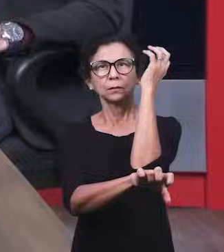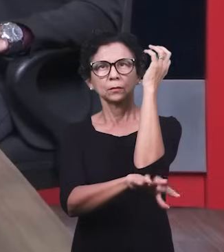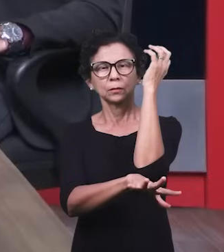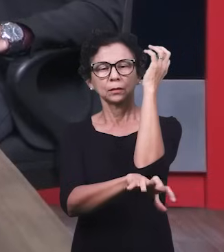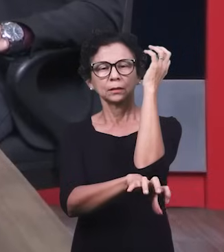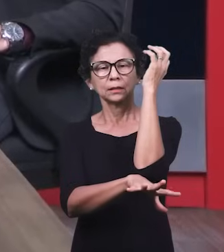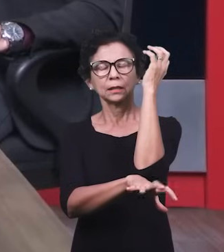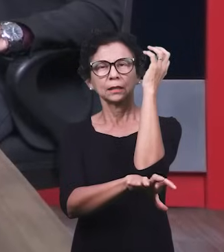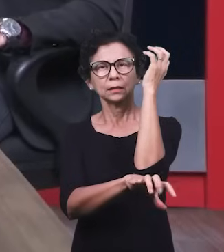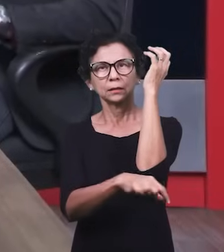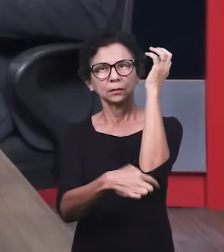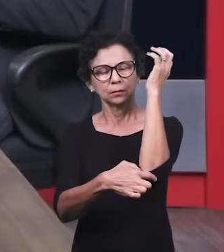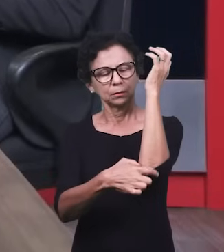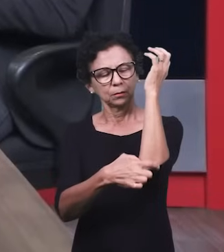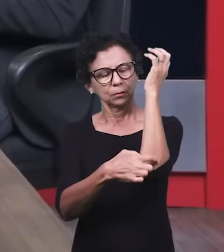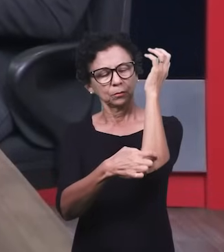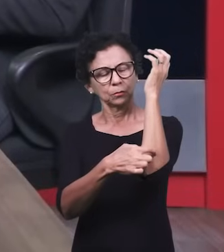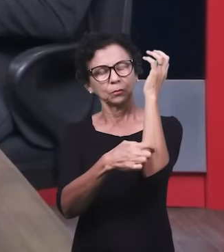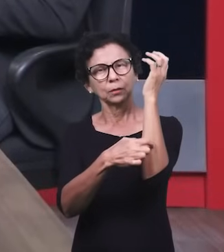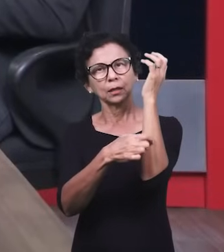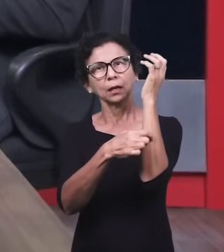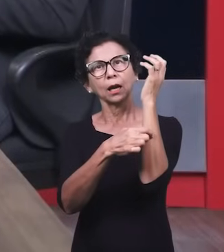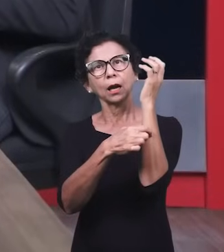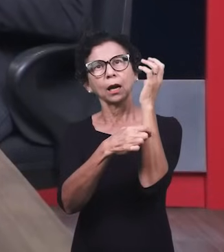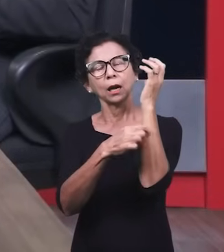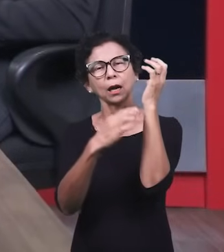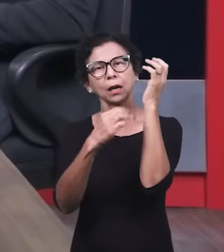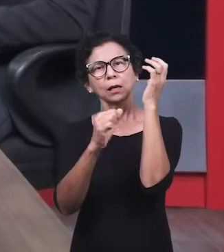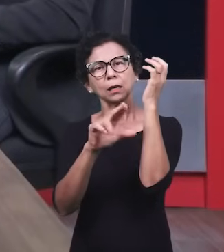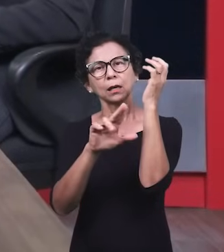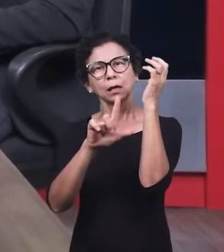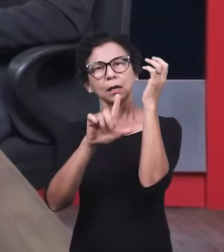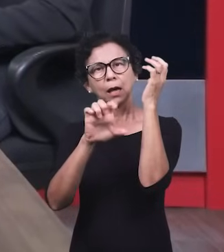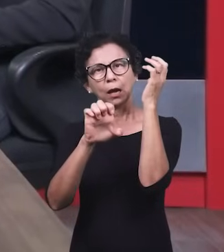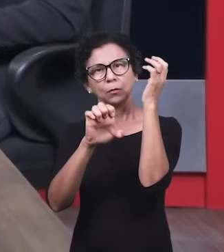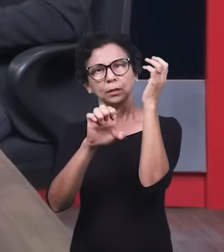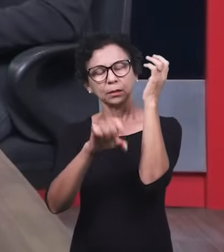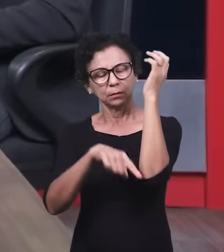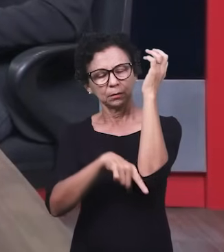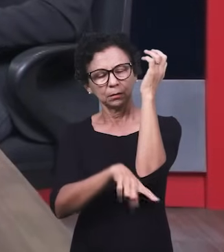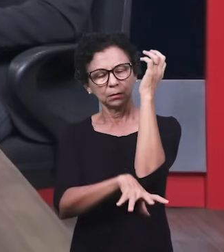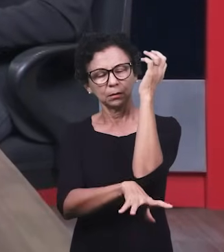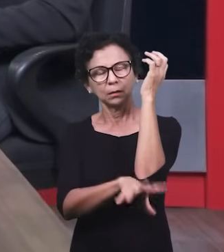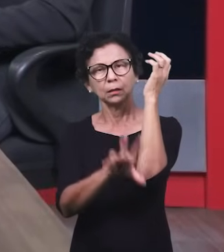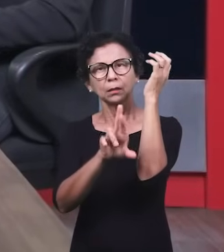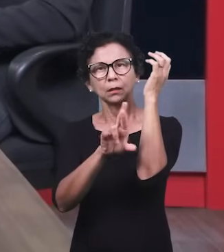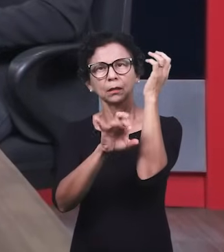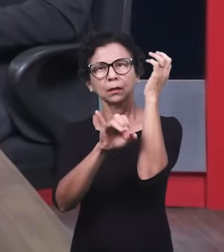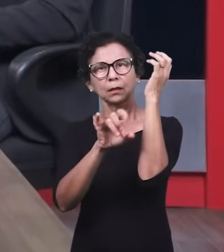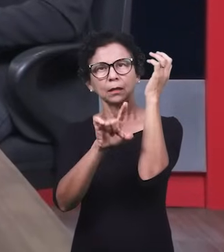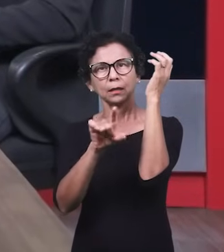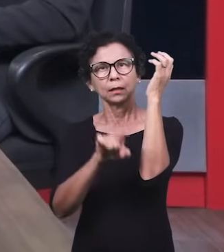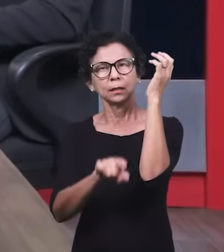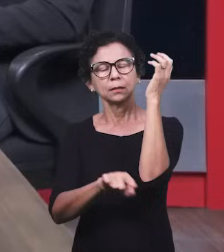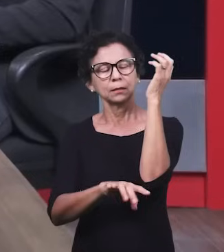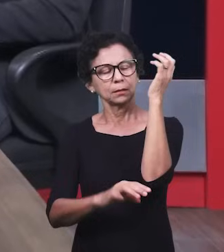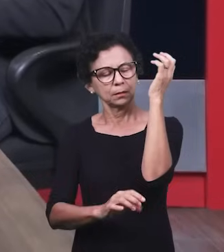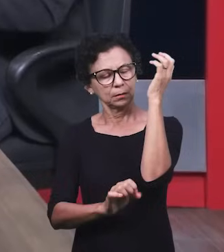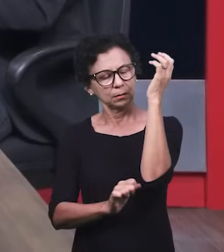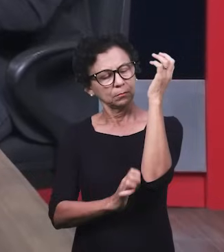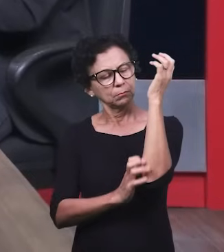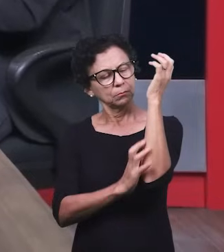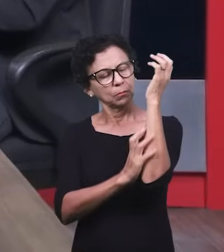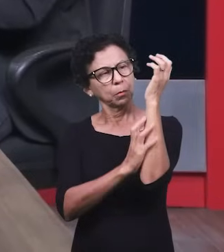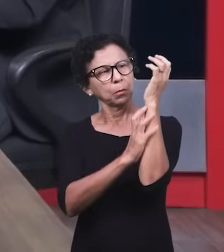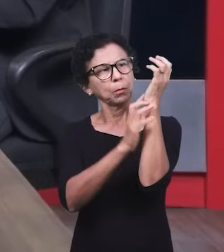o caule e a folha principalmente aqui nessa parte e a gente vê que essas estruturas elas